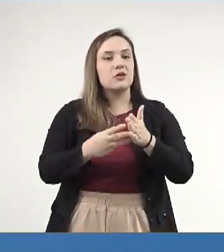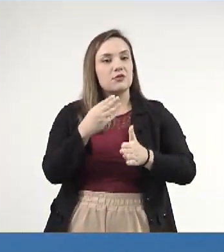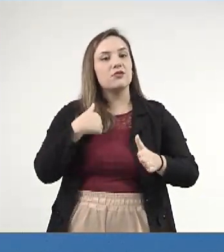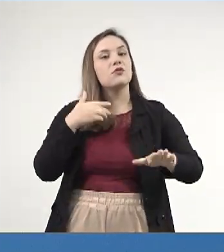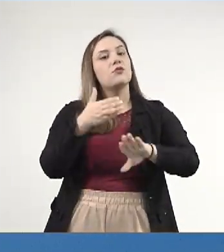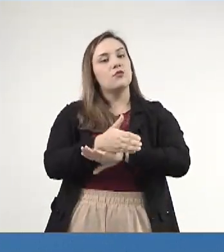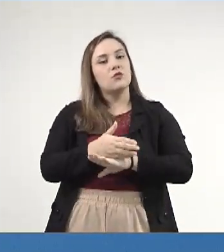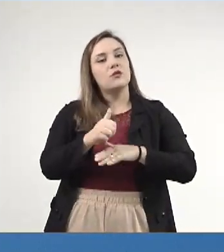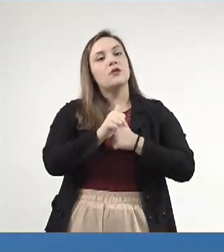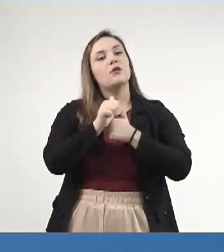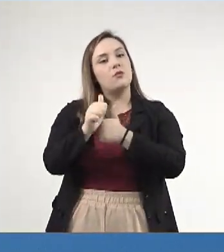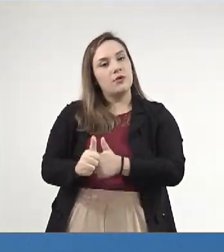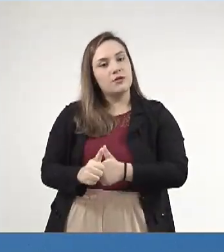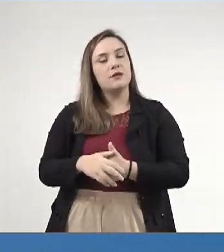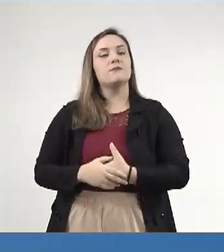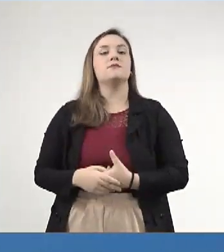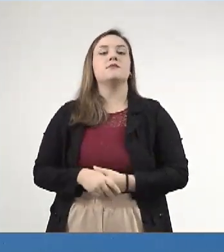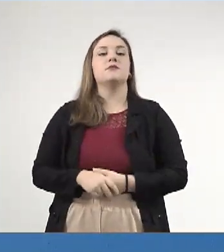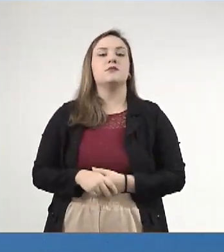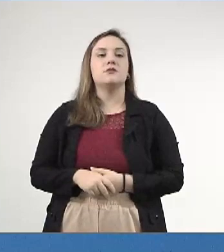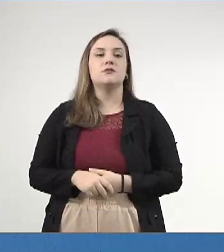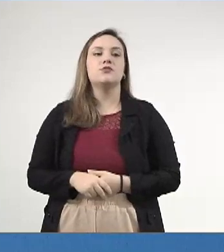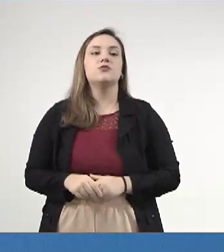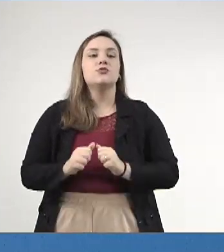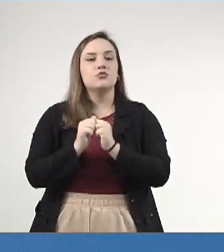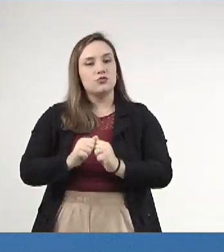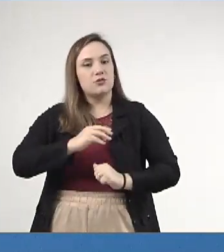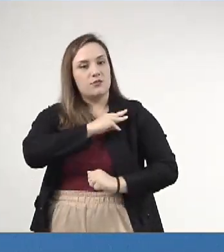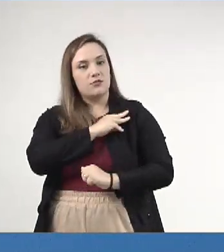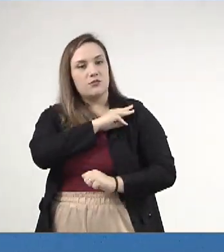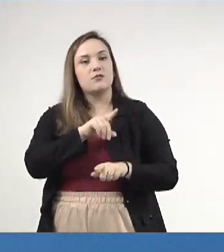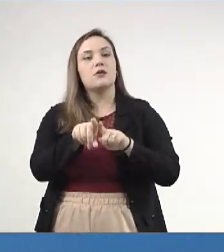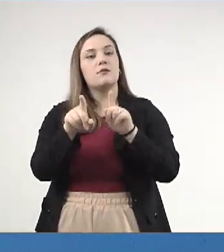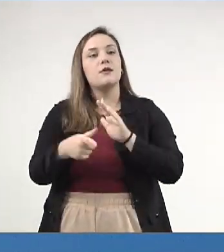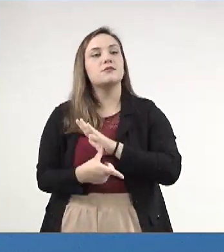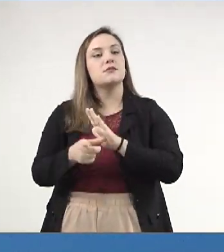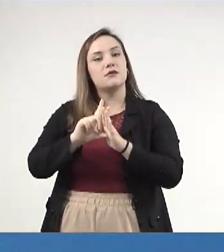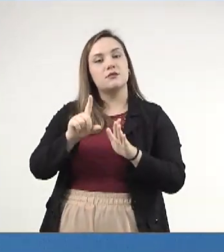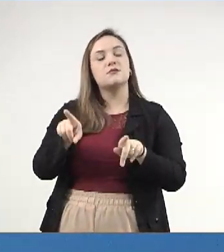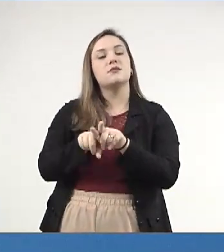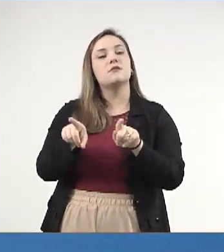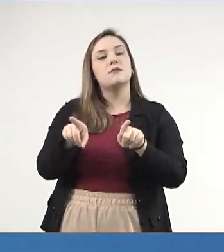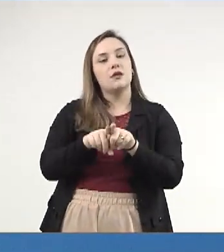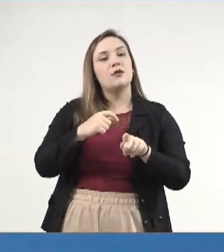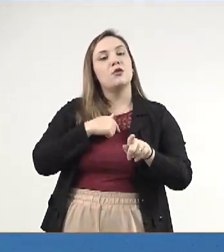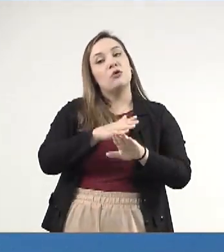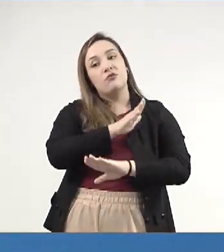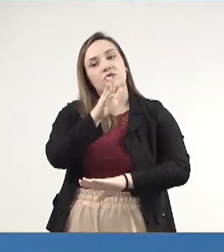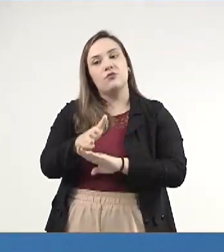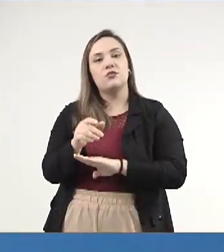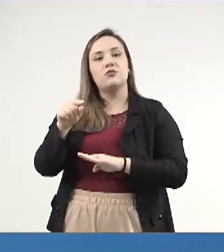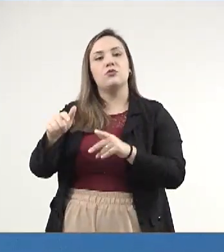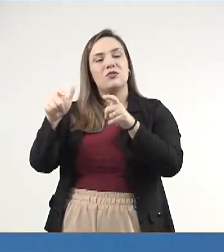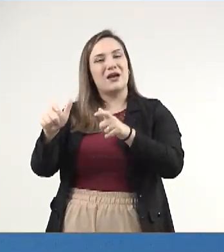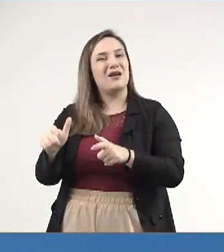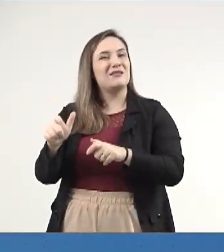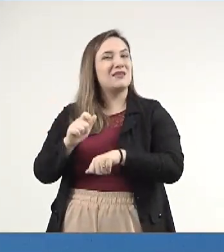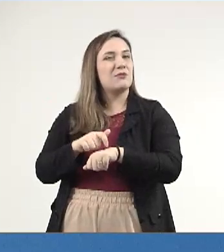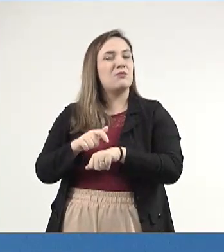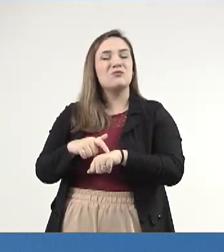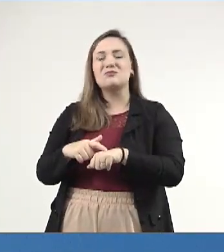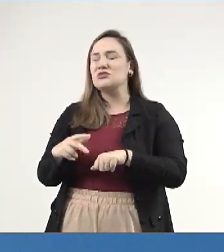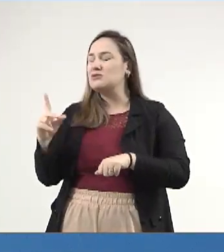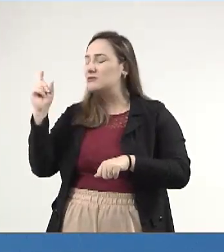processo de perto, olhando, junto com a ministra, mas antes da ministra também, eu estive nos momentos mais tensos